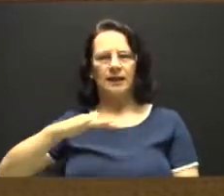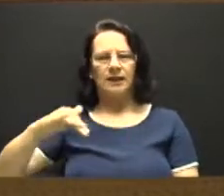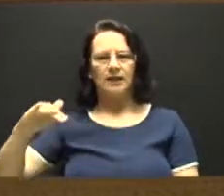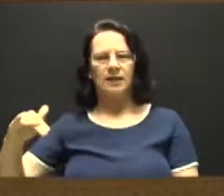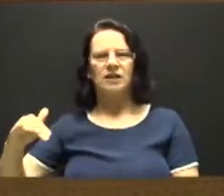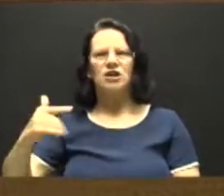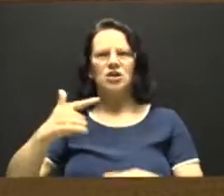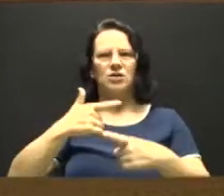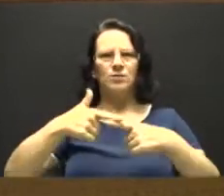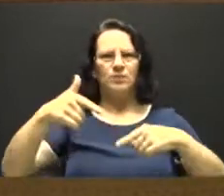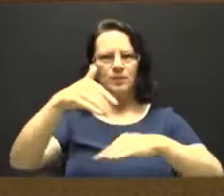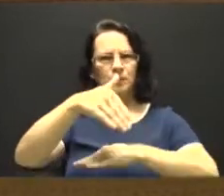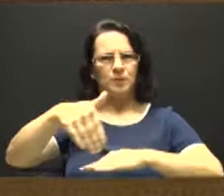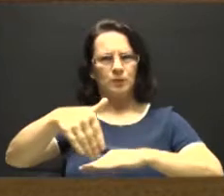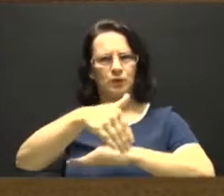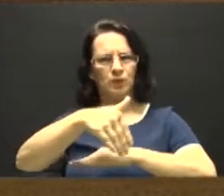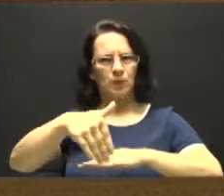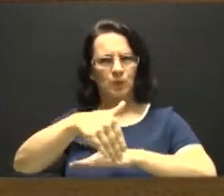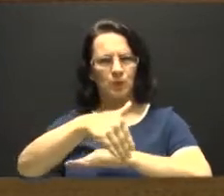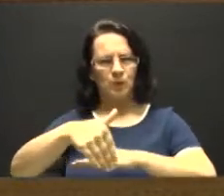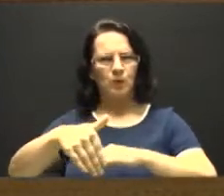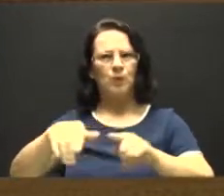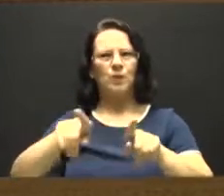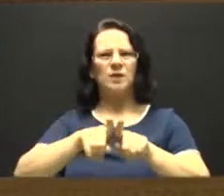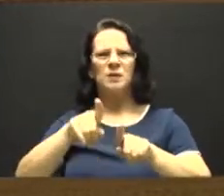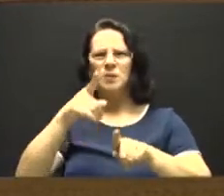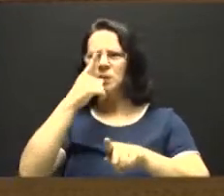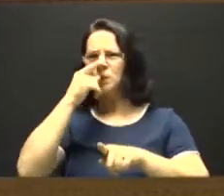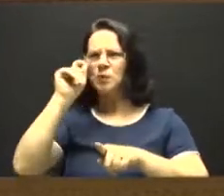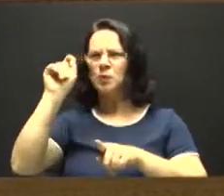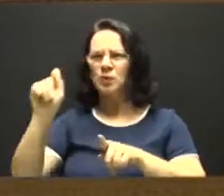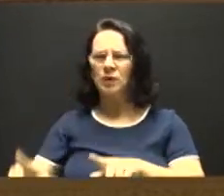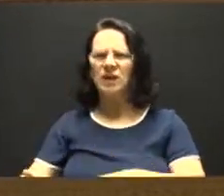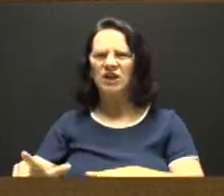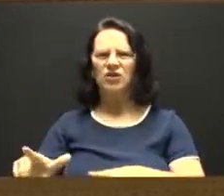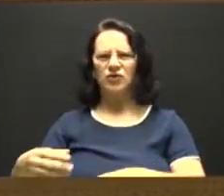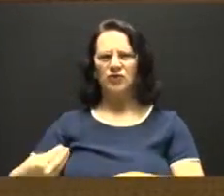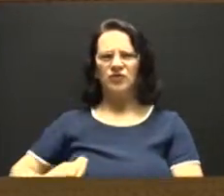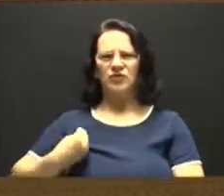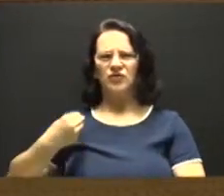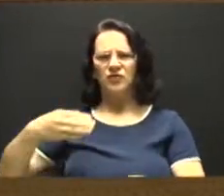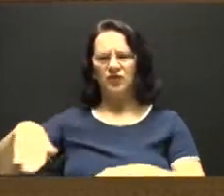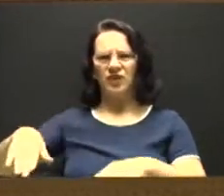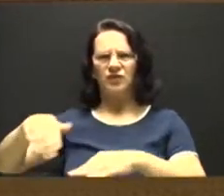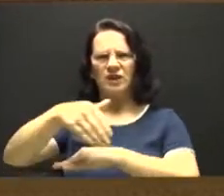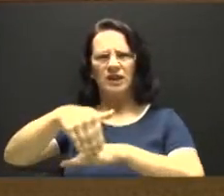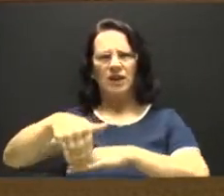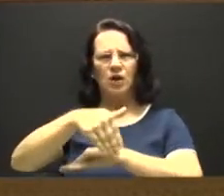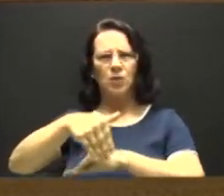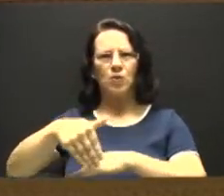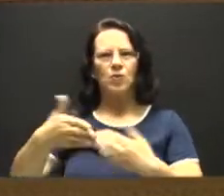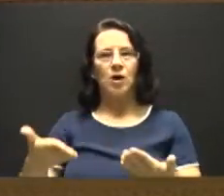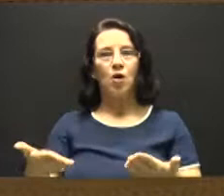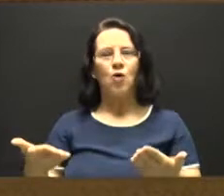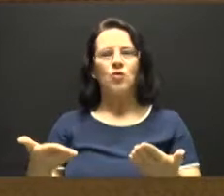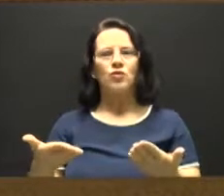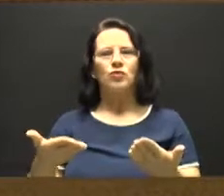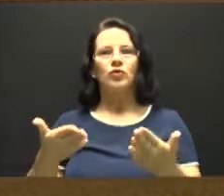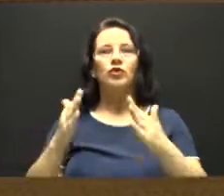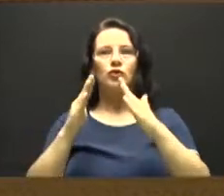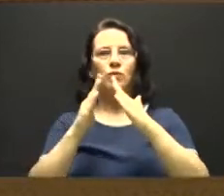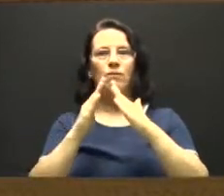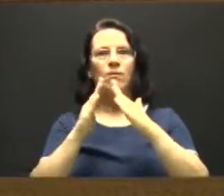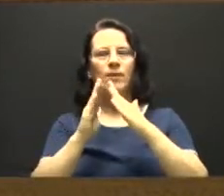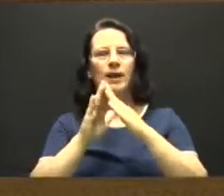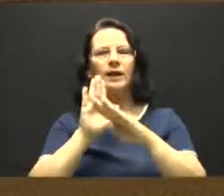situação de rua e pessoas que vivem no lixão hoje nós tivemos a alegria de estar na inauguração de uma casa abrigo